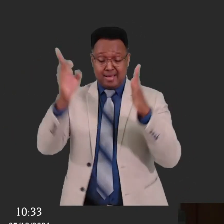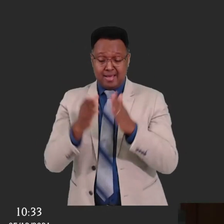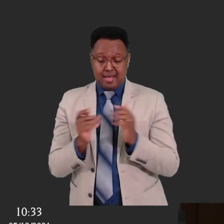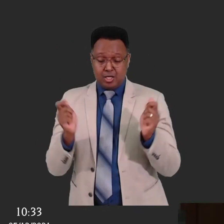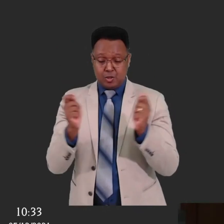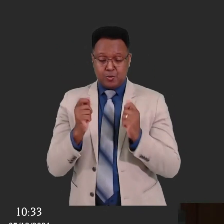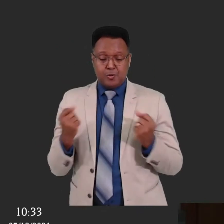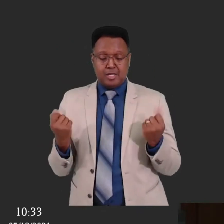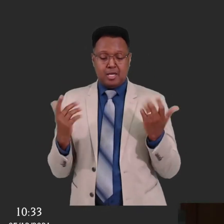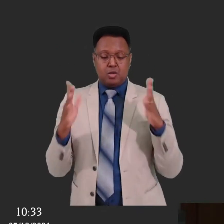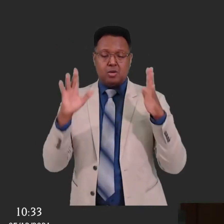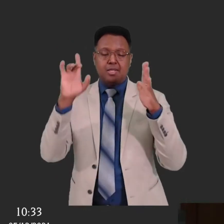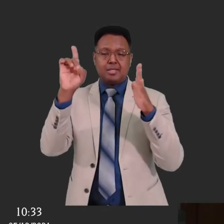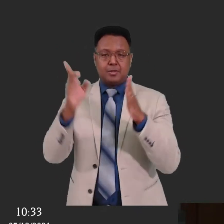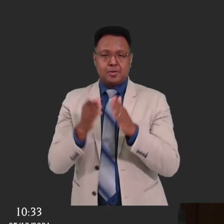Jesus.